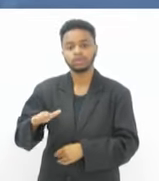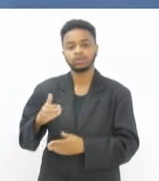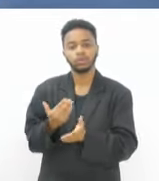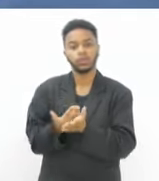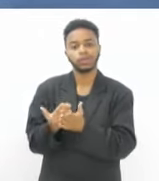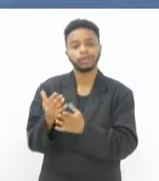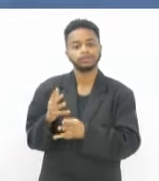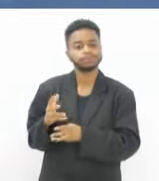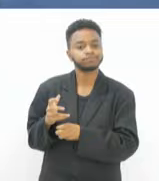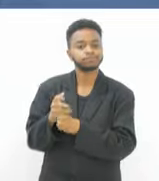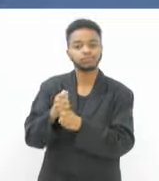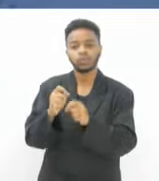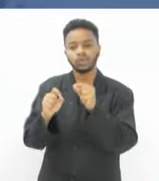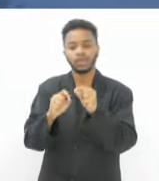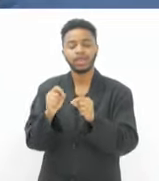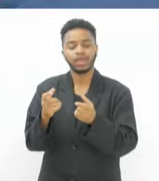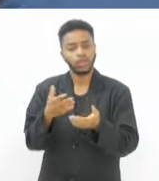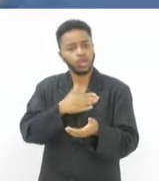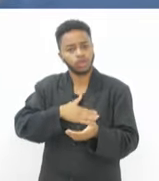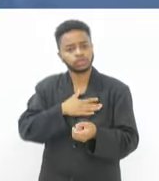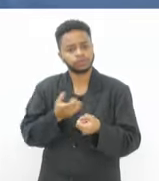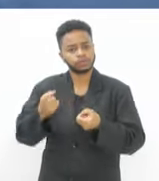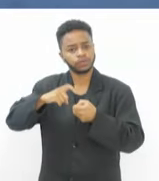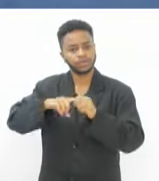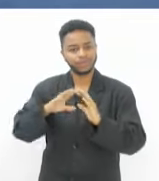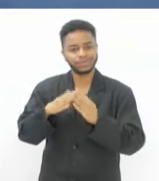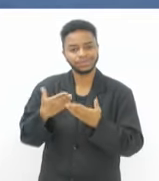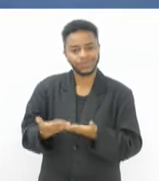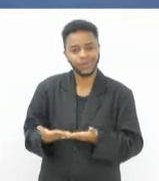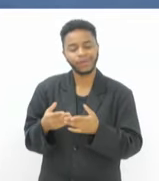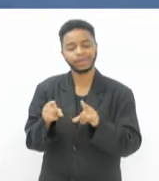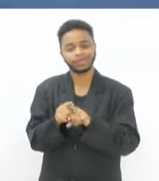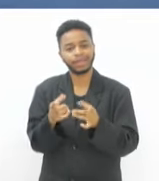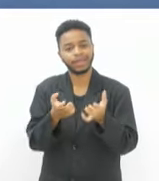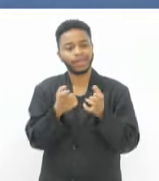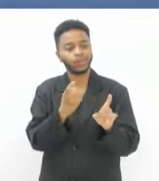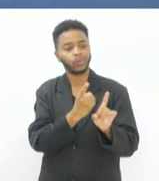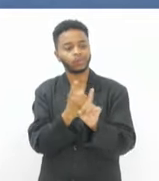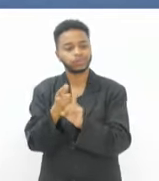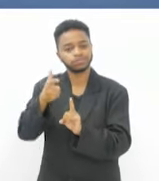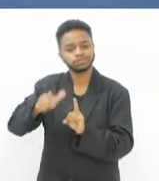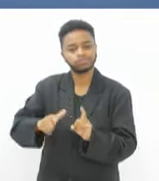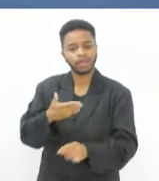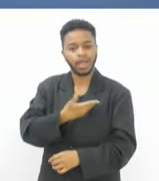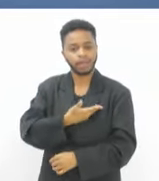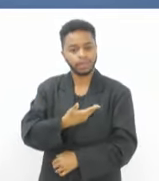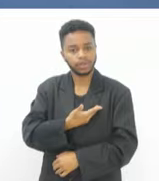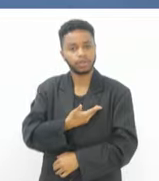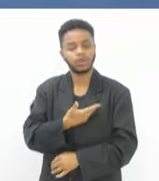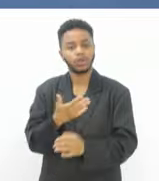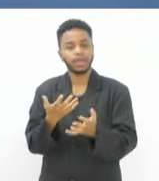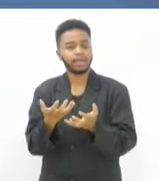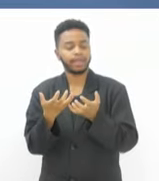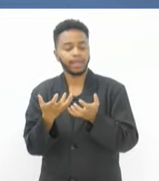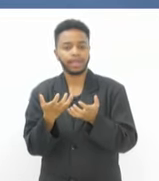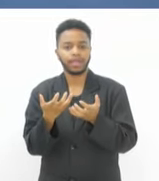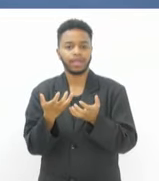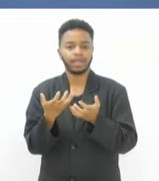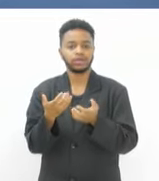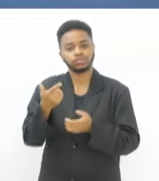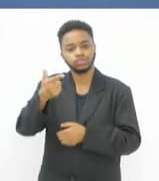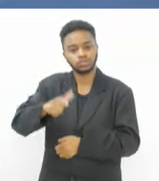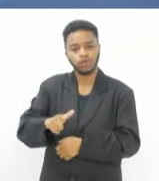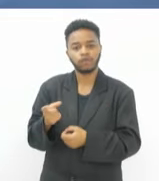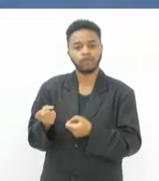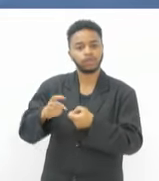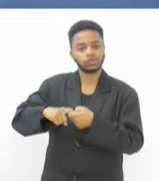contagem regressiva, as que gostam de voltar para a escola, já estão querendo encontrar os amigos, já querem retomar a